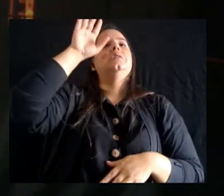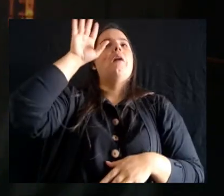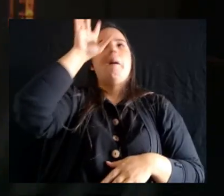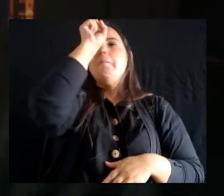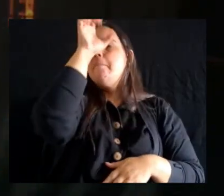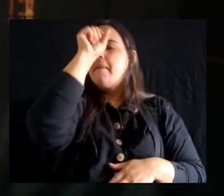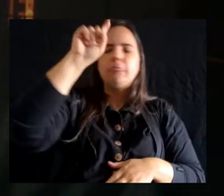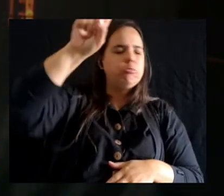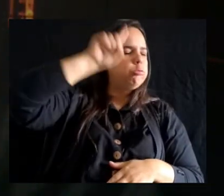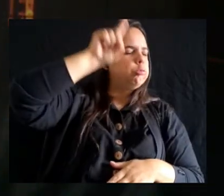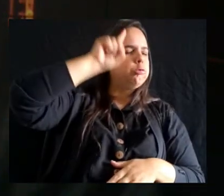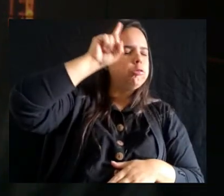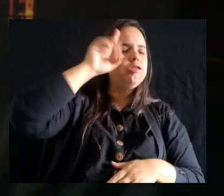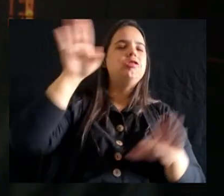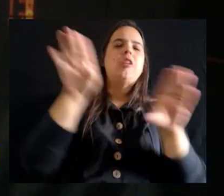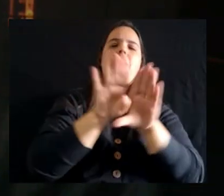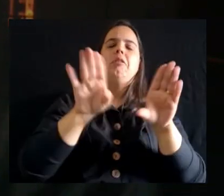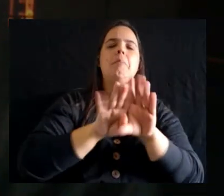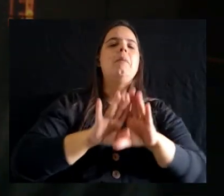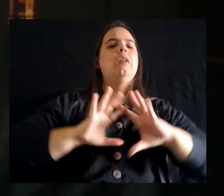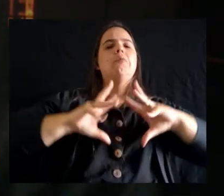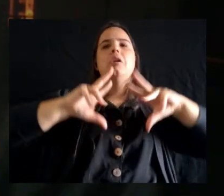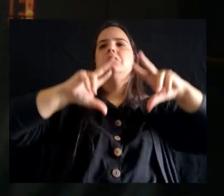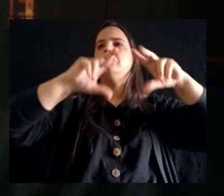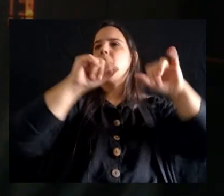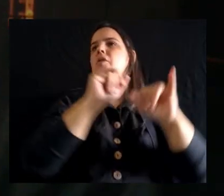a tecnologia avançando, isso não tem